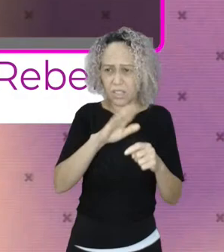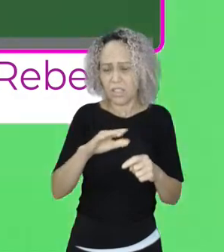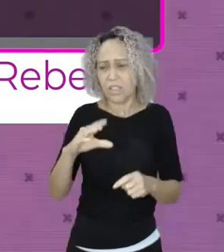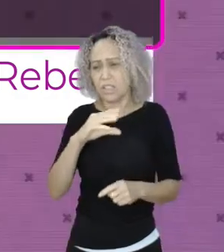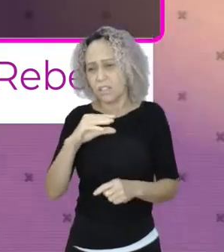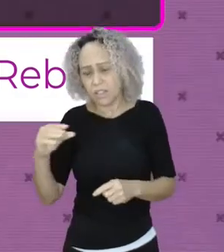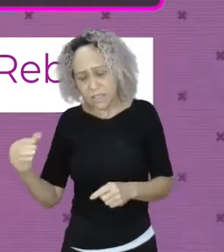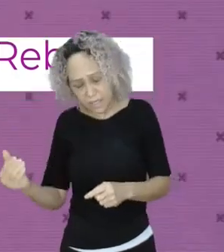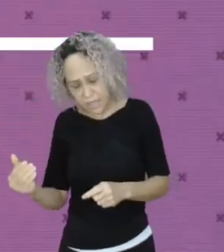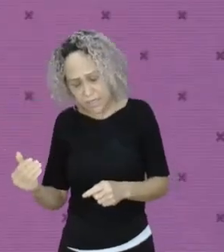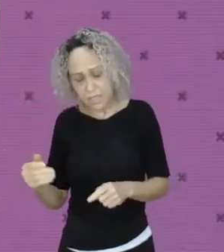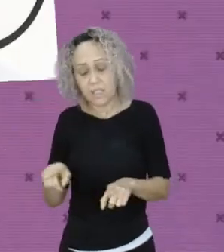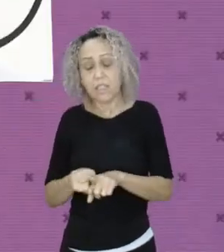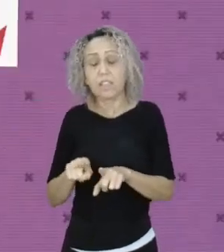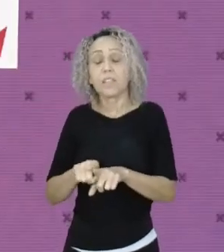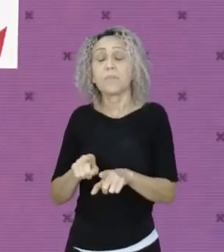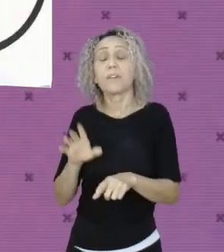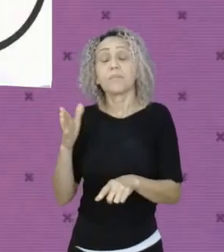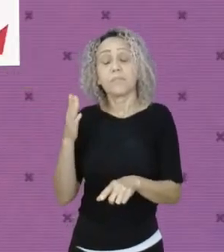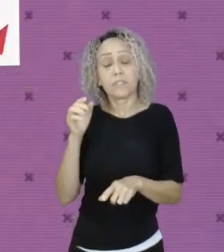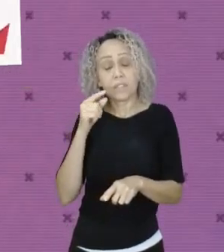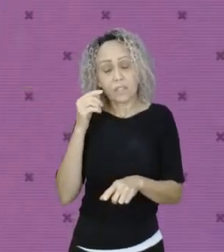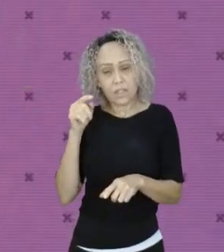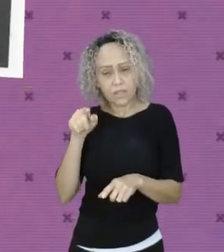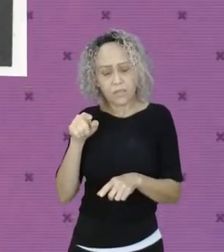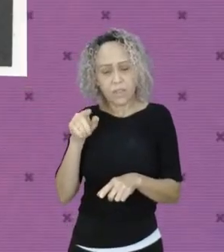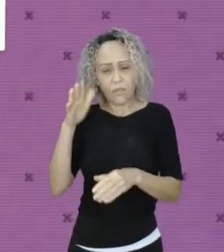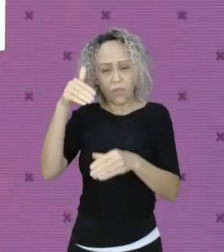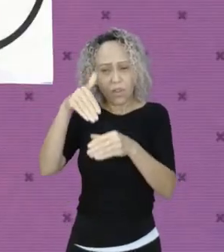tutelar em sua região e de votar no dia 1º de